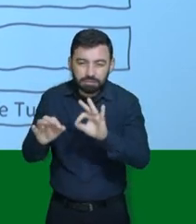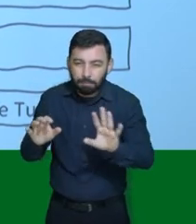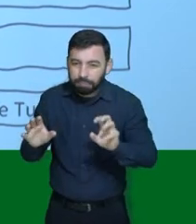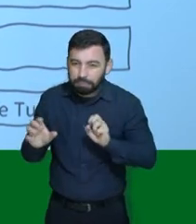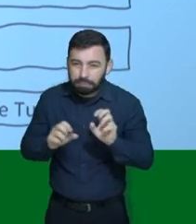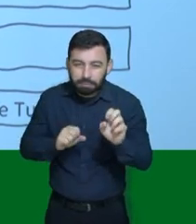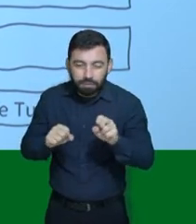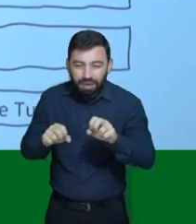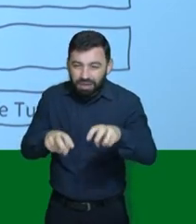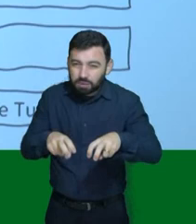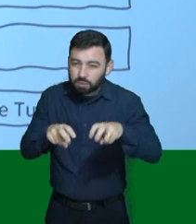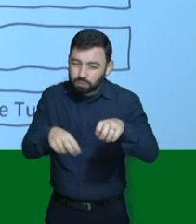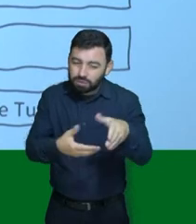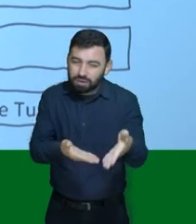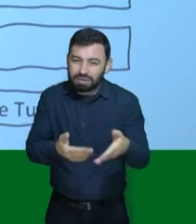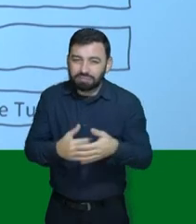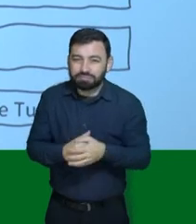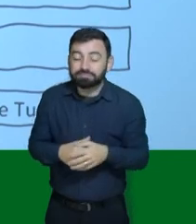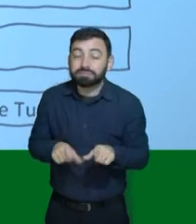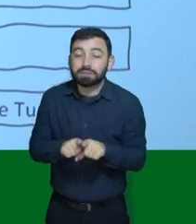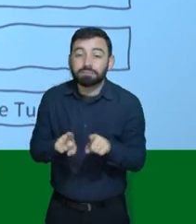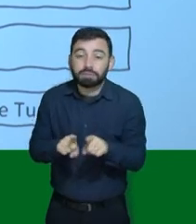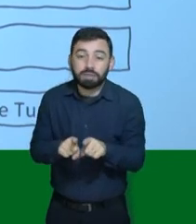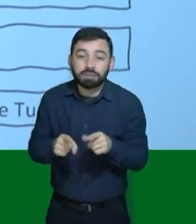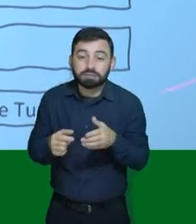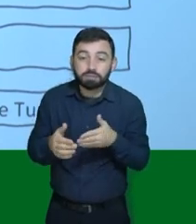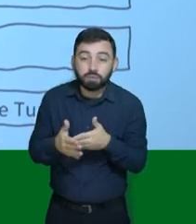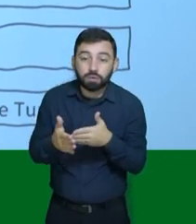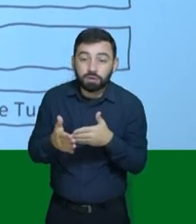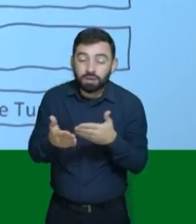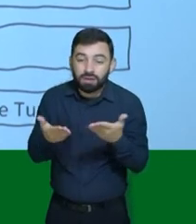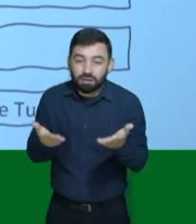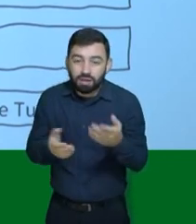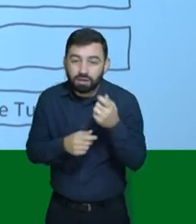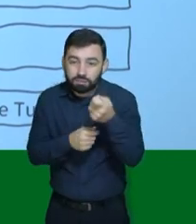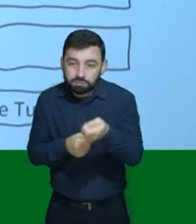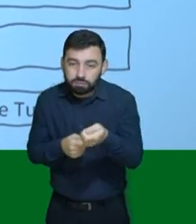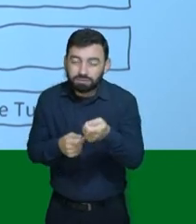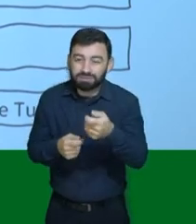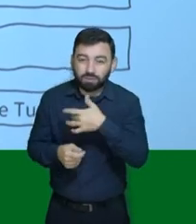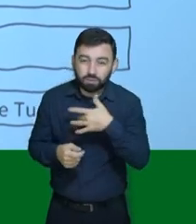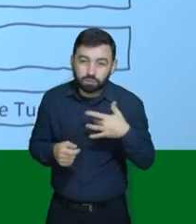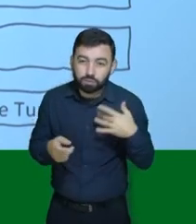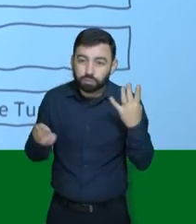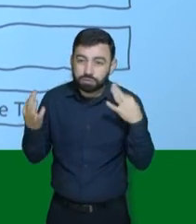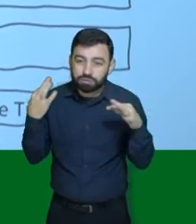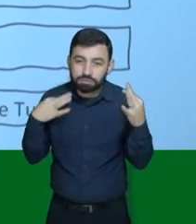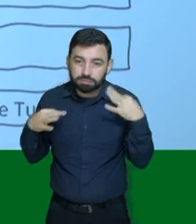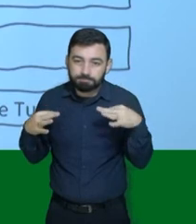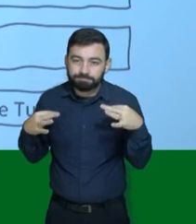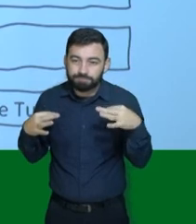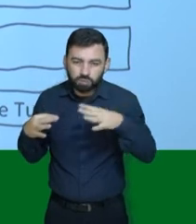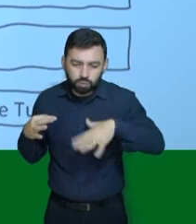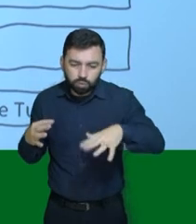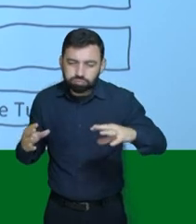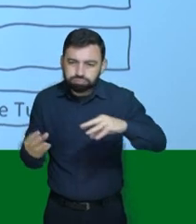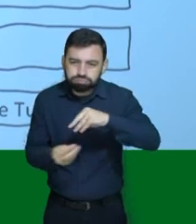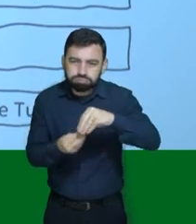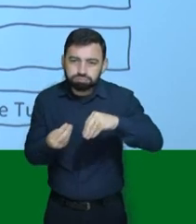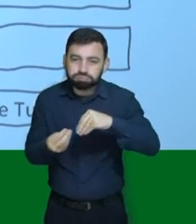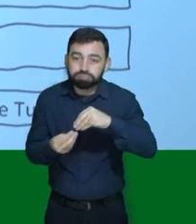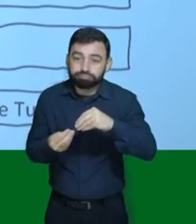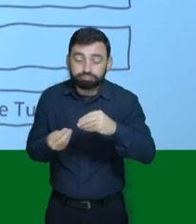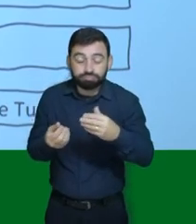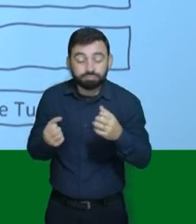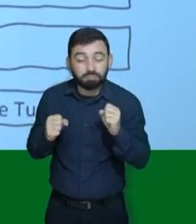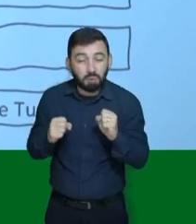Tá? E os setores também impactados, é agronegócio, pesca, agricultura, saúde, turismo, a gente vai aí. Então, junto a isso aí, a gente